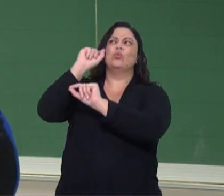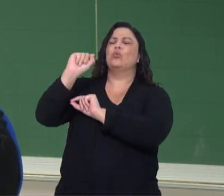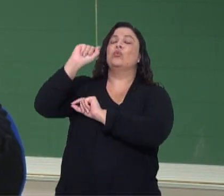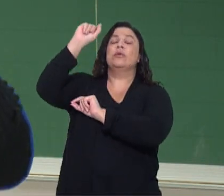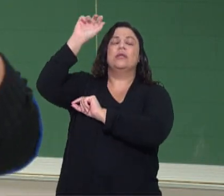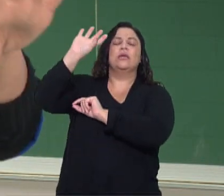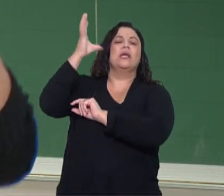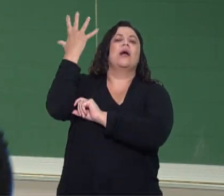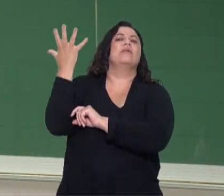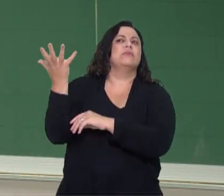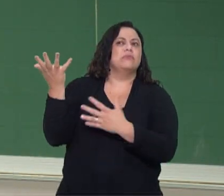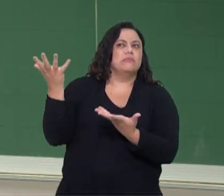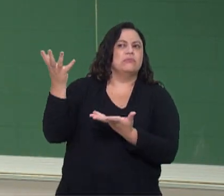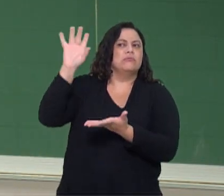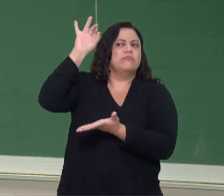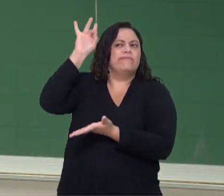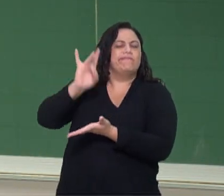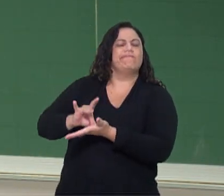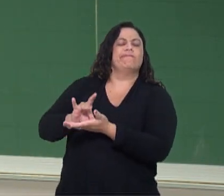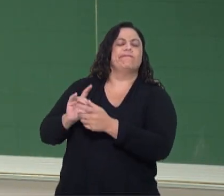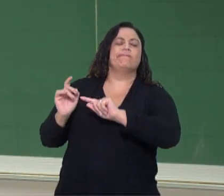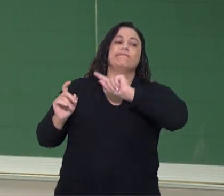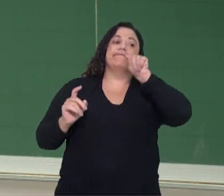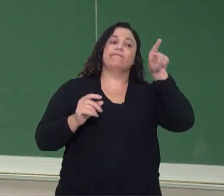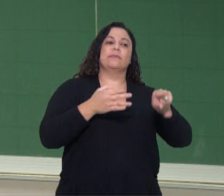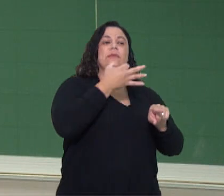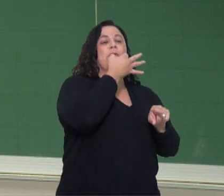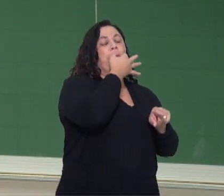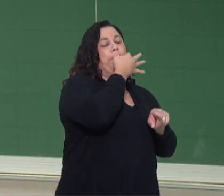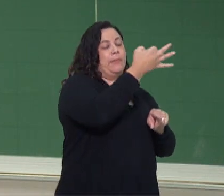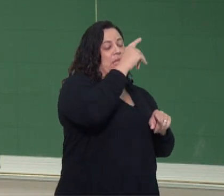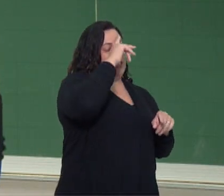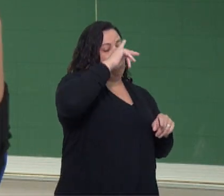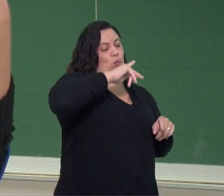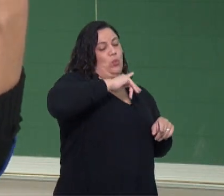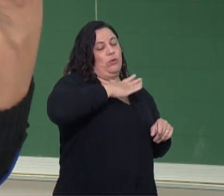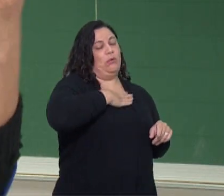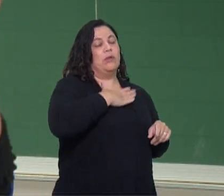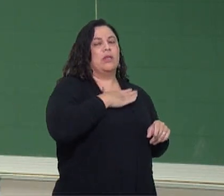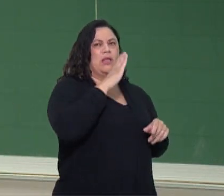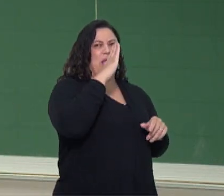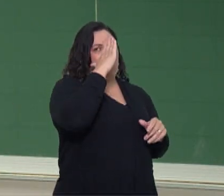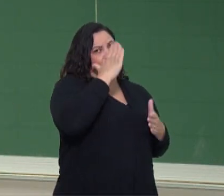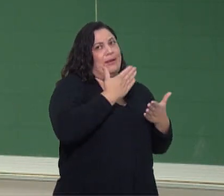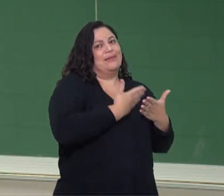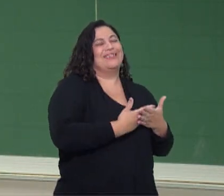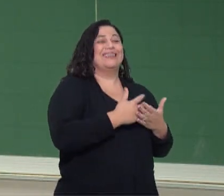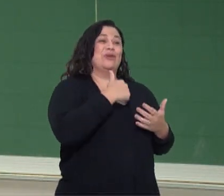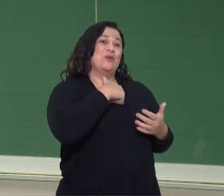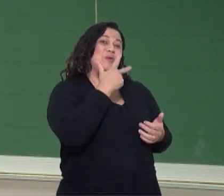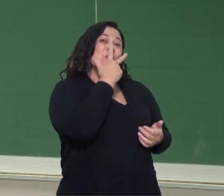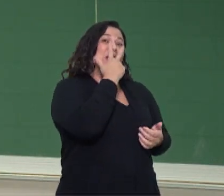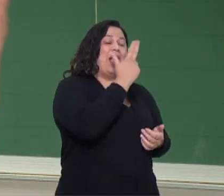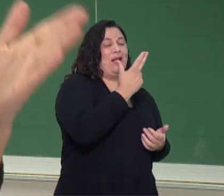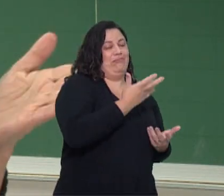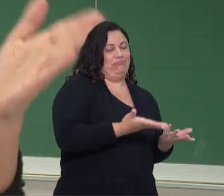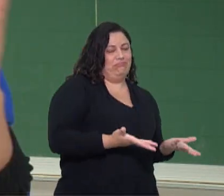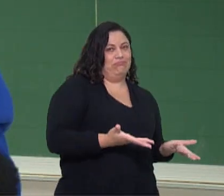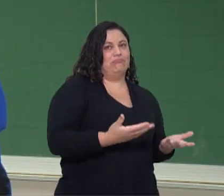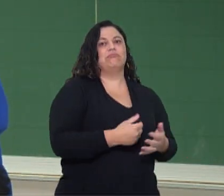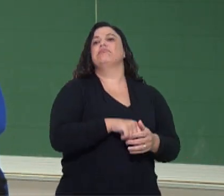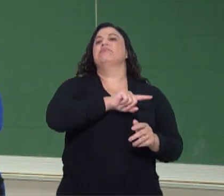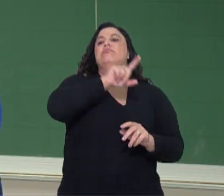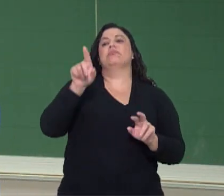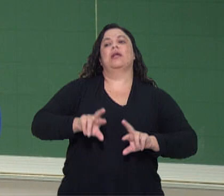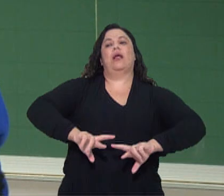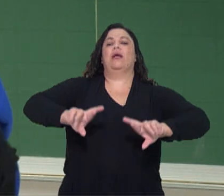pessoal aconteceu aquilo. Opinião é o que eu acredito que pode ter acontecido. Então, é a diferença entre o fato